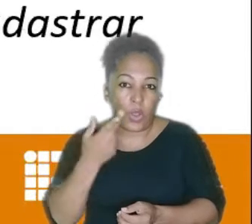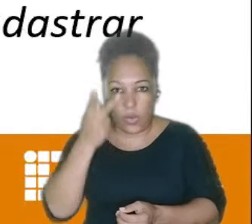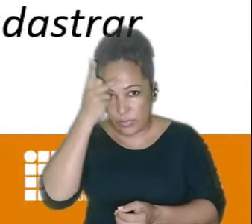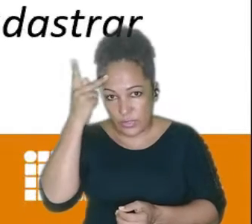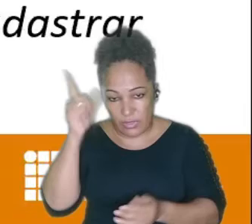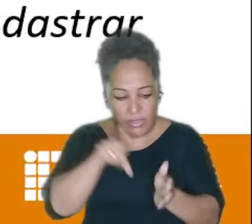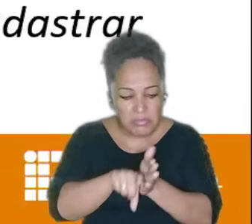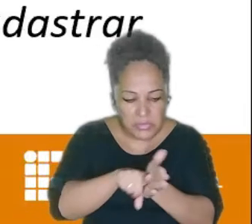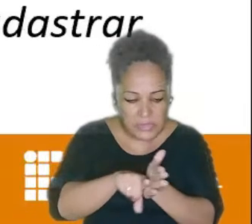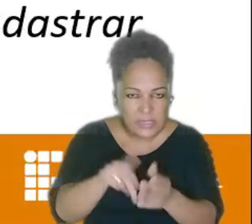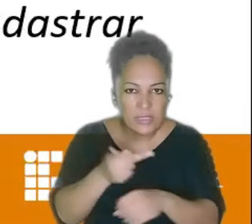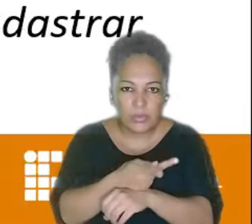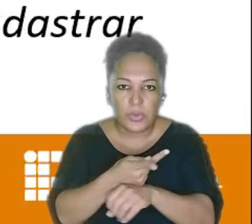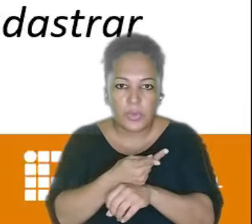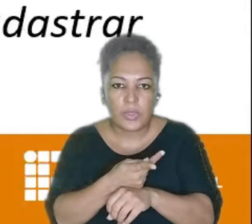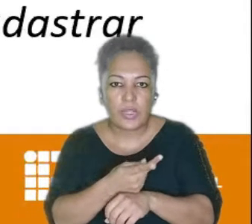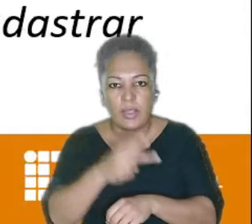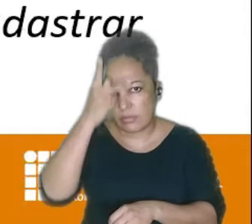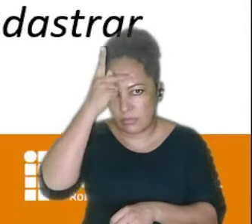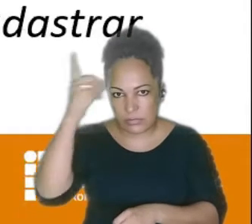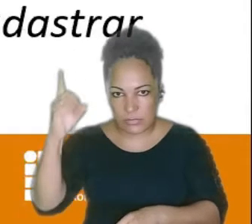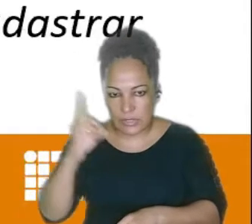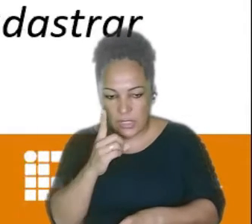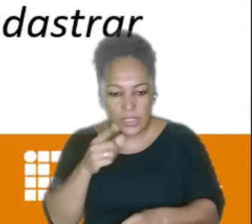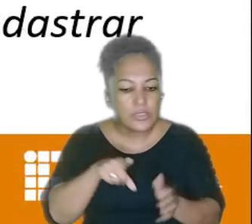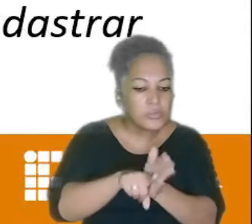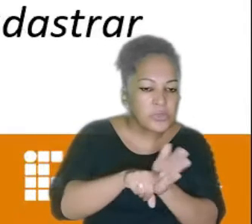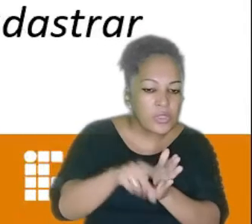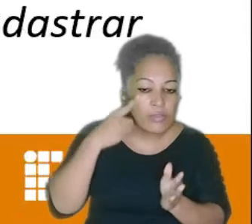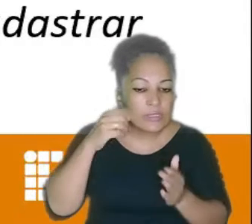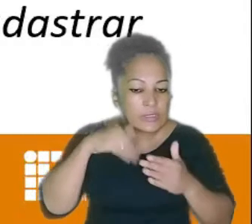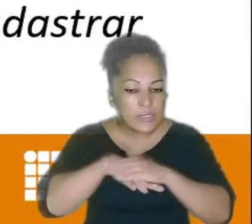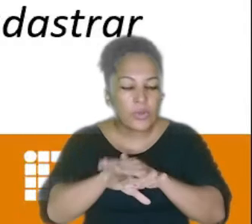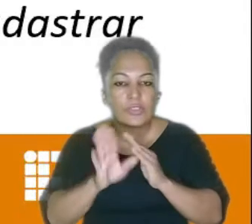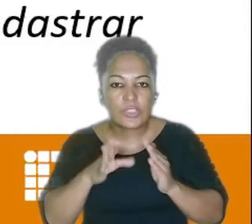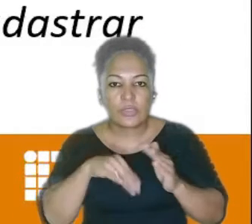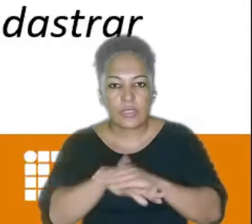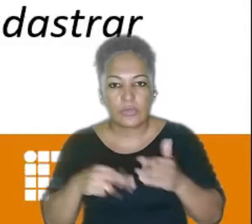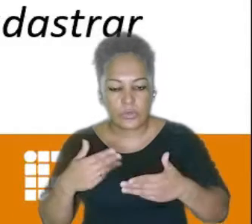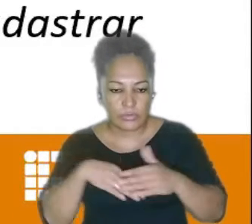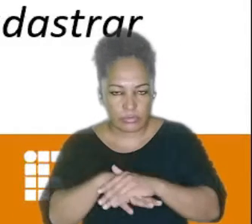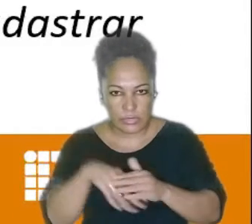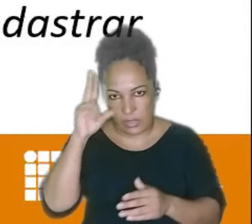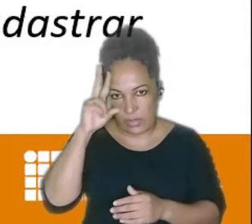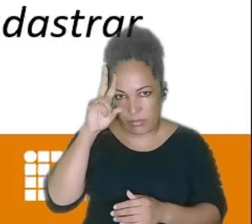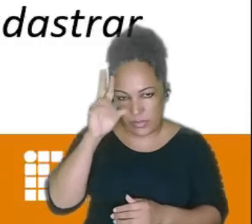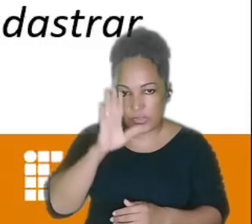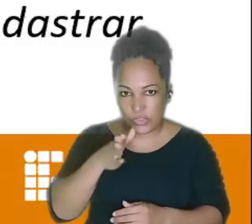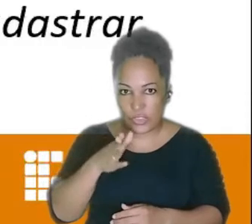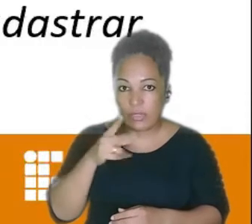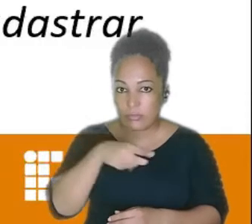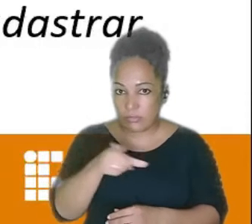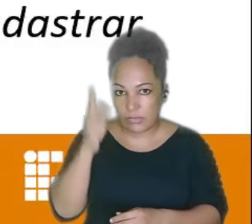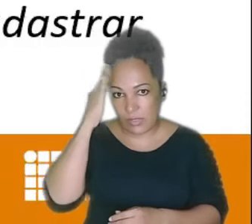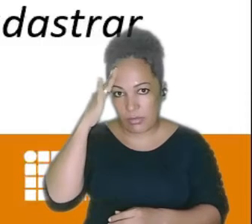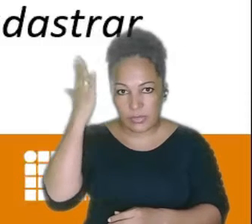vai consultar uma informação, como por exemplo, consultar cliente ou consultar produtos já cadastrados, ok? Então, lembrando aí do requisito de software que